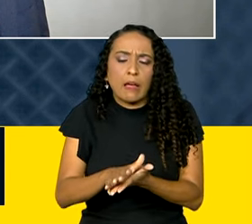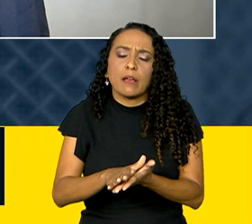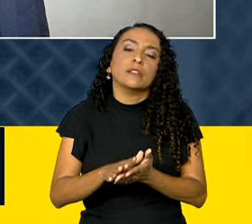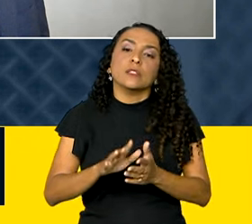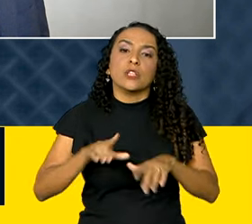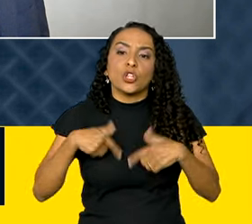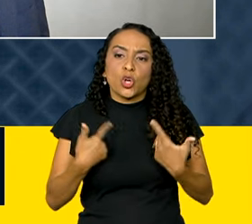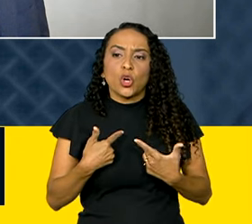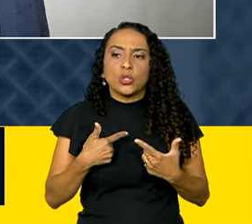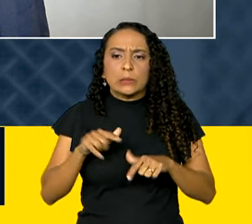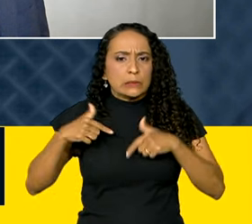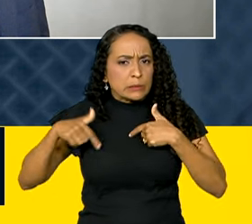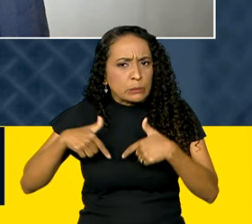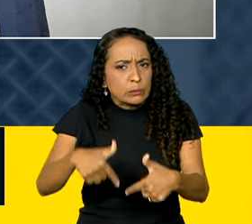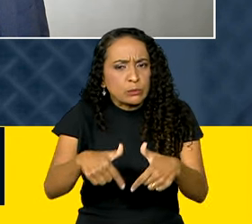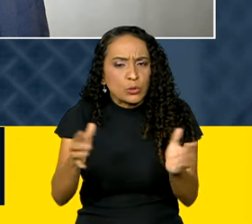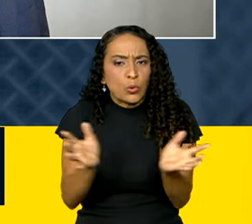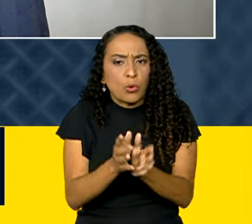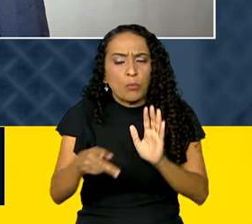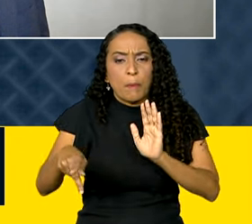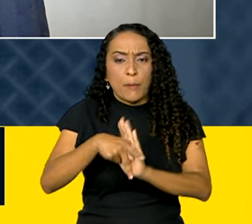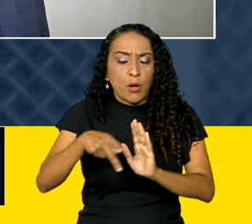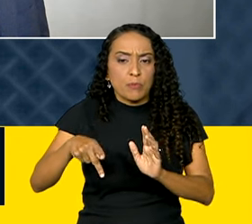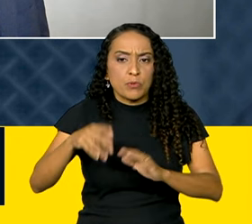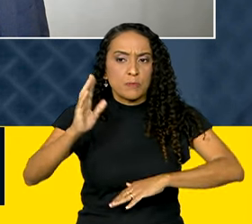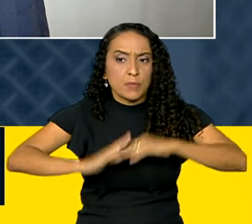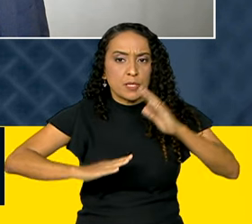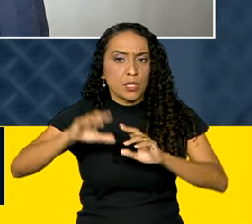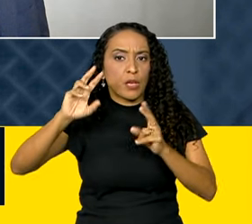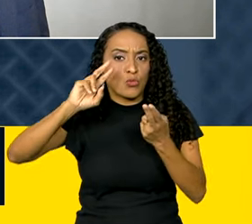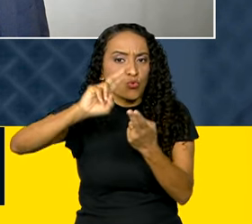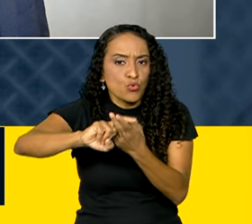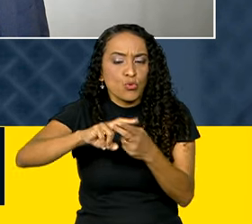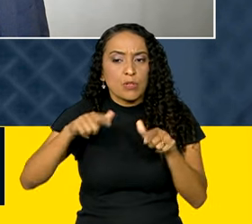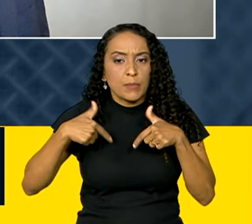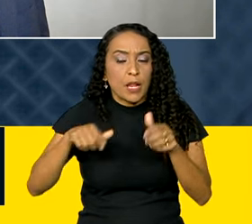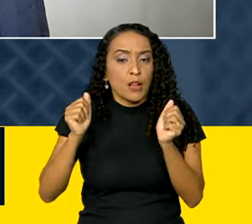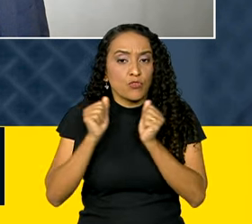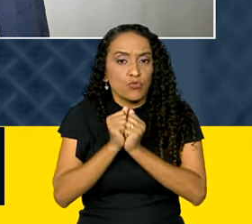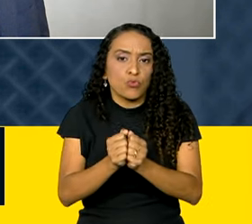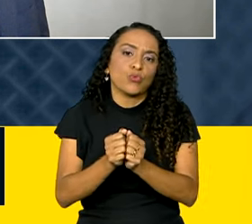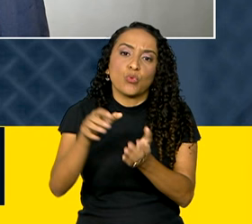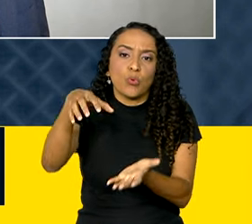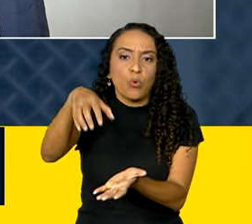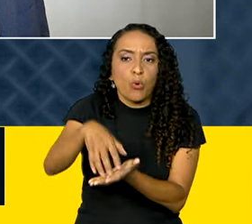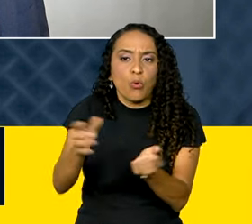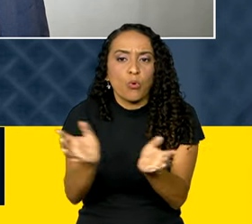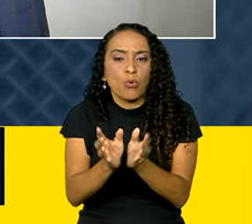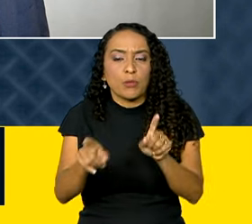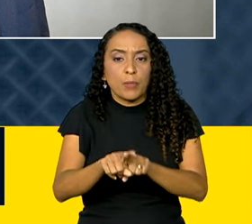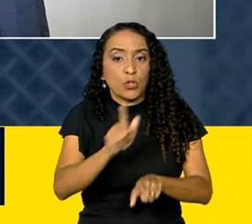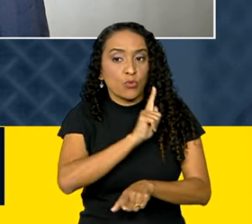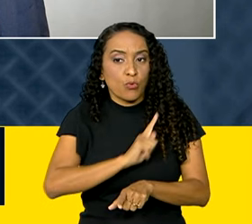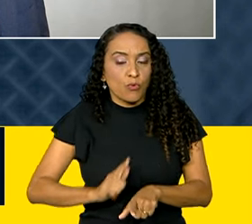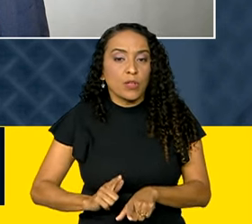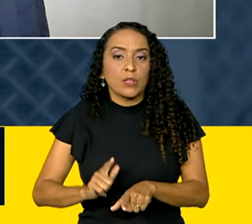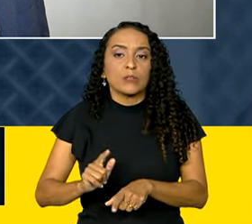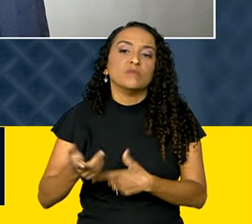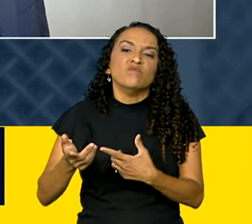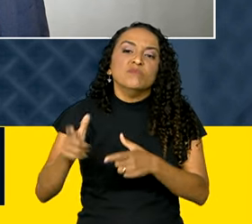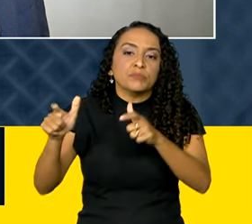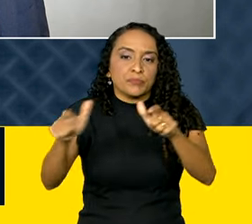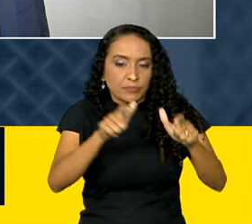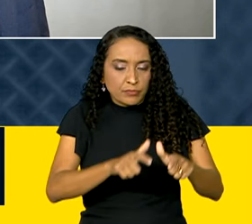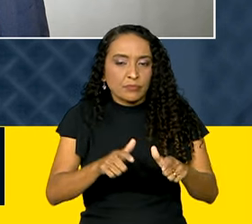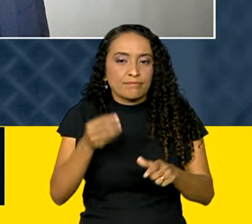falei, mobilizando equipes da Força Nacional do SUS para trabalhar junto com as equipes dos governos locais